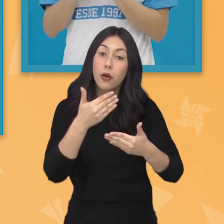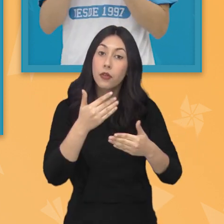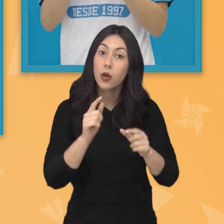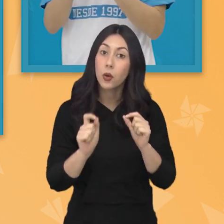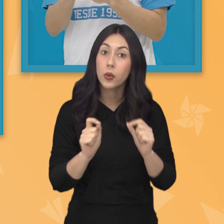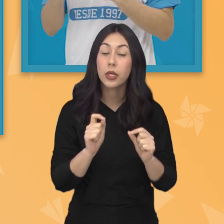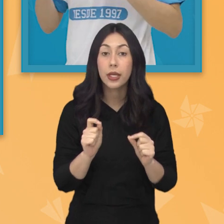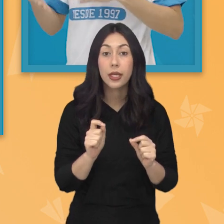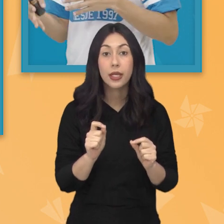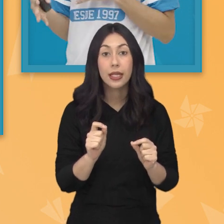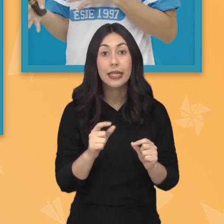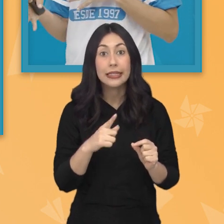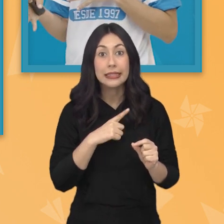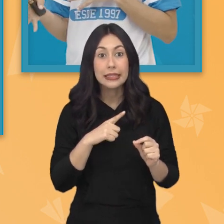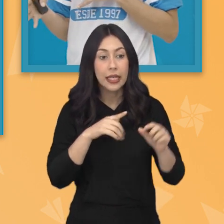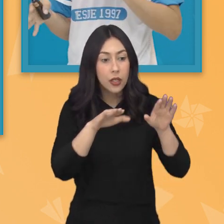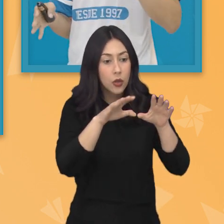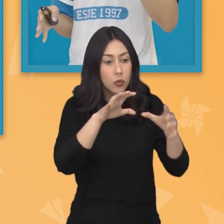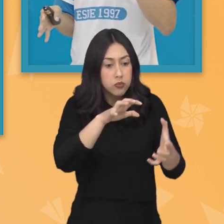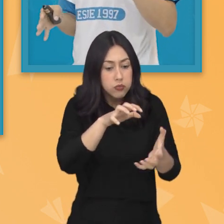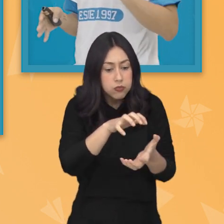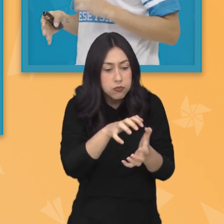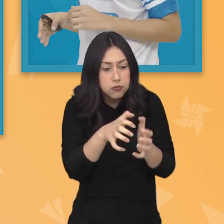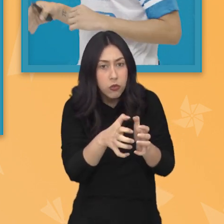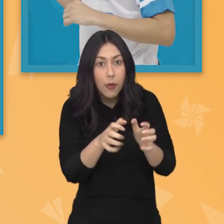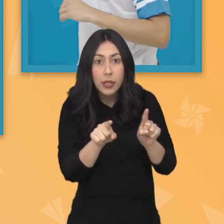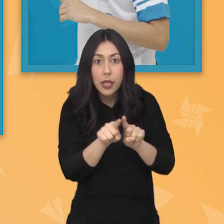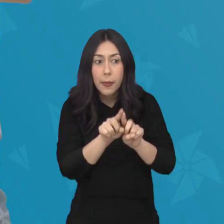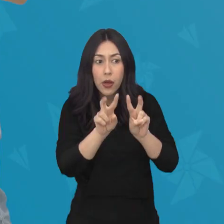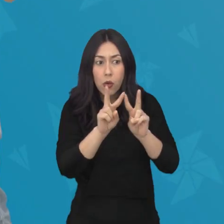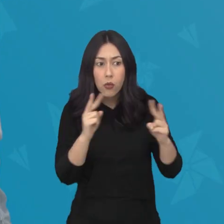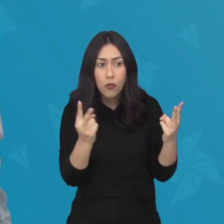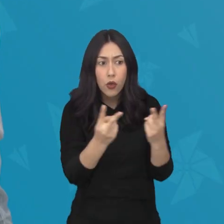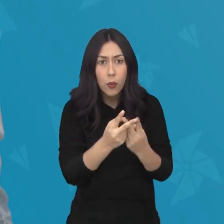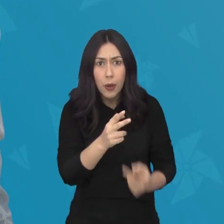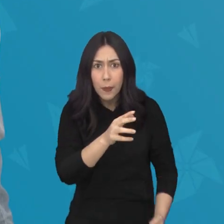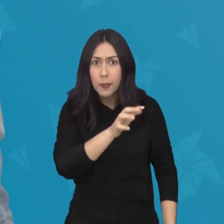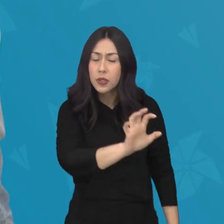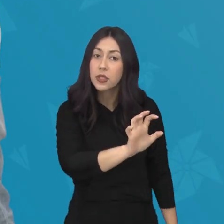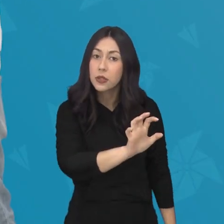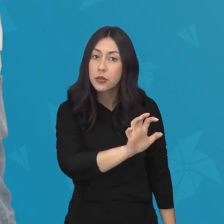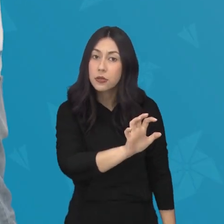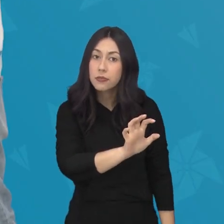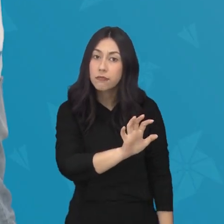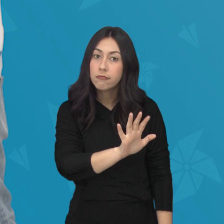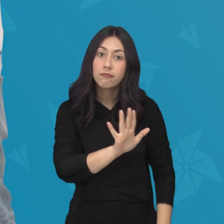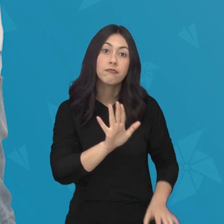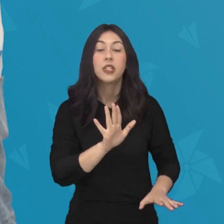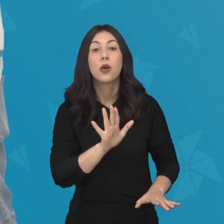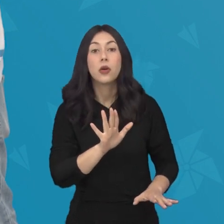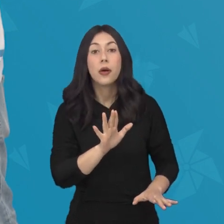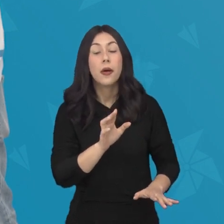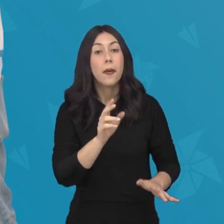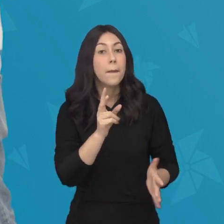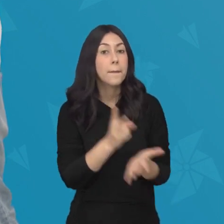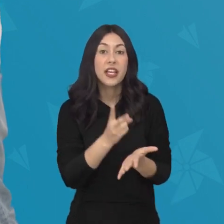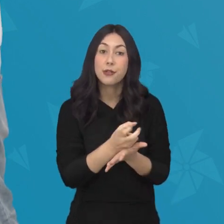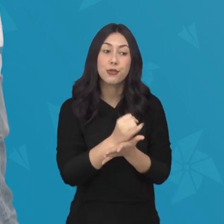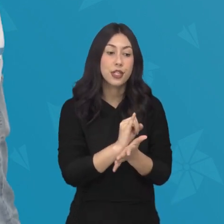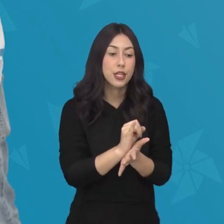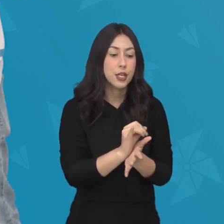eles possuem forma e volume bem definidos. Guardem bem essa informação. Ou seja, eles não sofrem influência do recipiente em que eles estão em